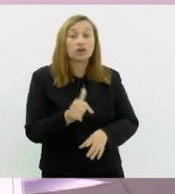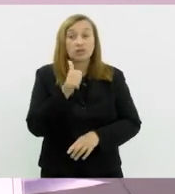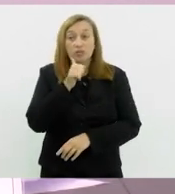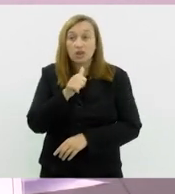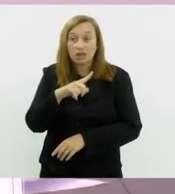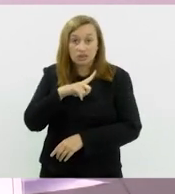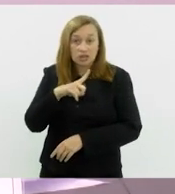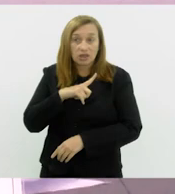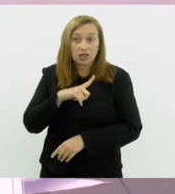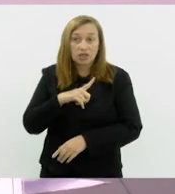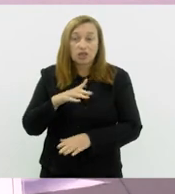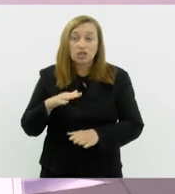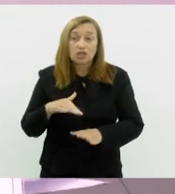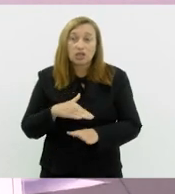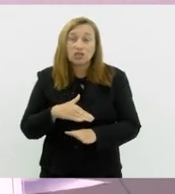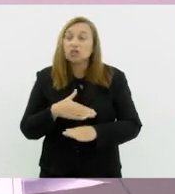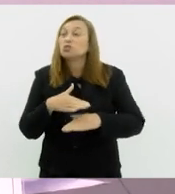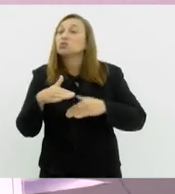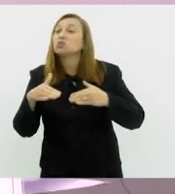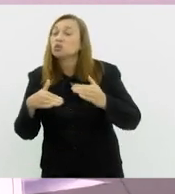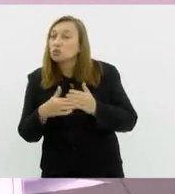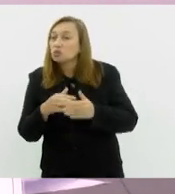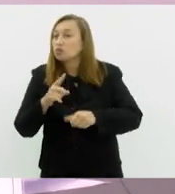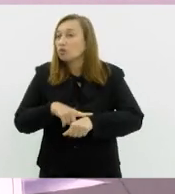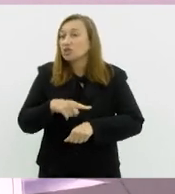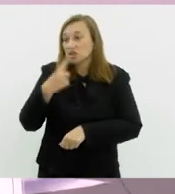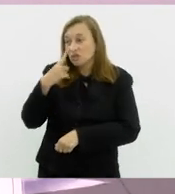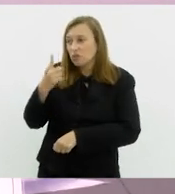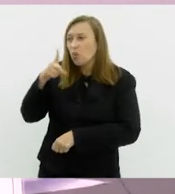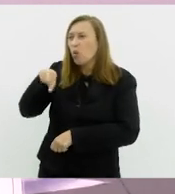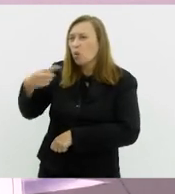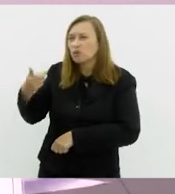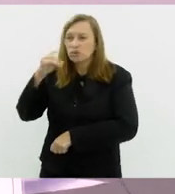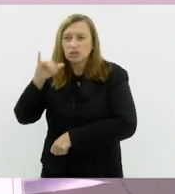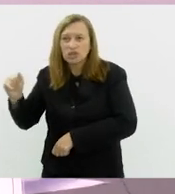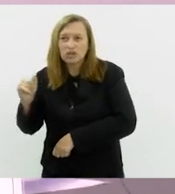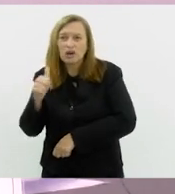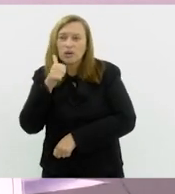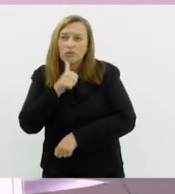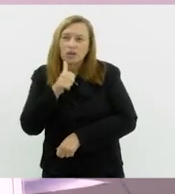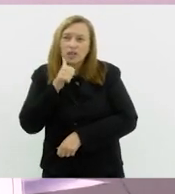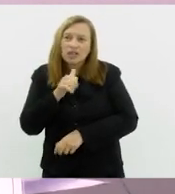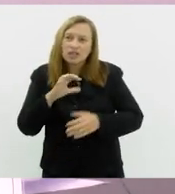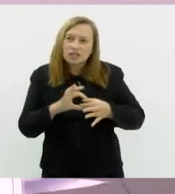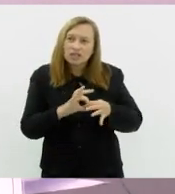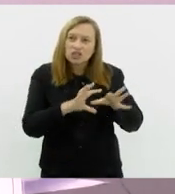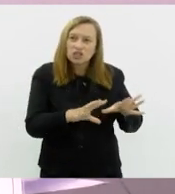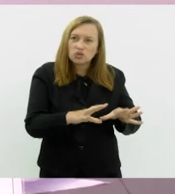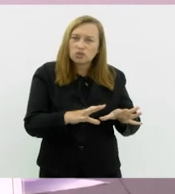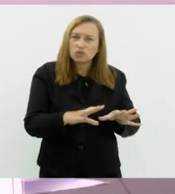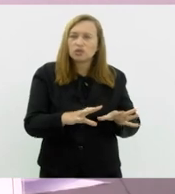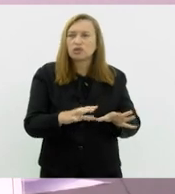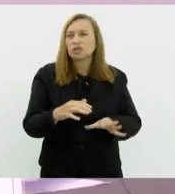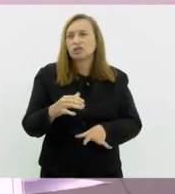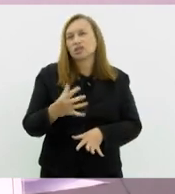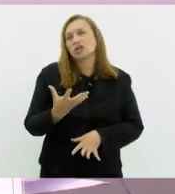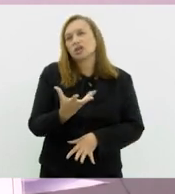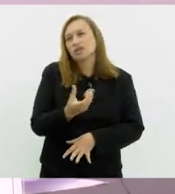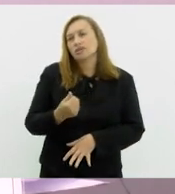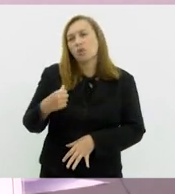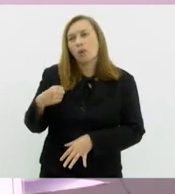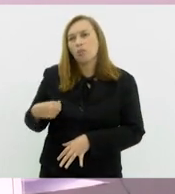e desafios de toda a ordem, né, Tamires? A gente viu outro dia a mulher deixando de receber uma bolsa